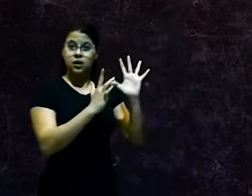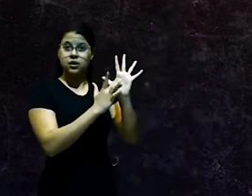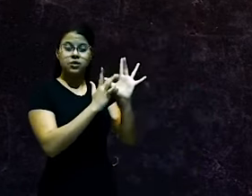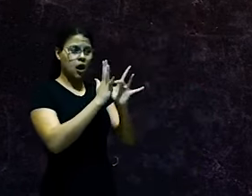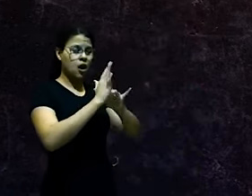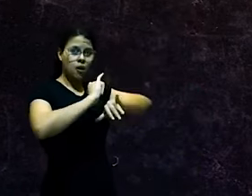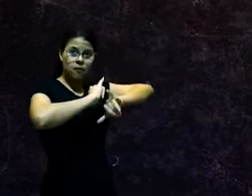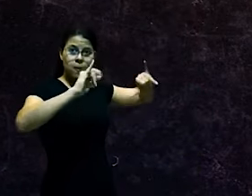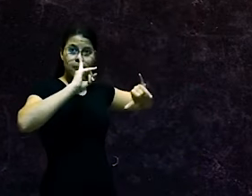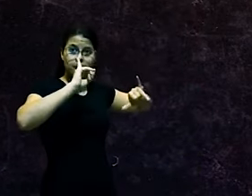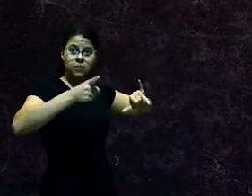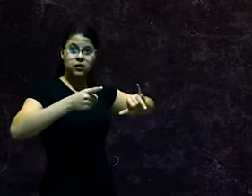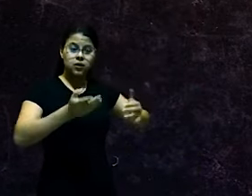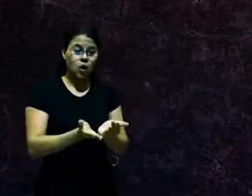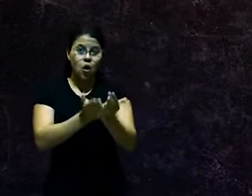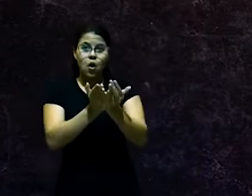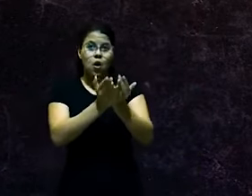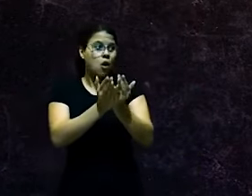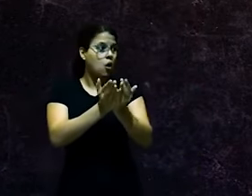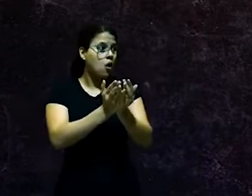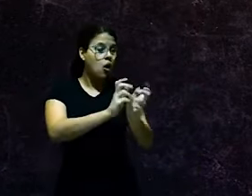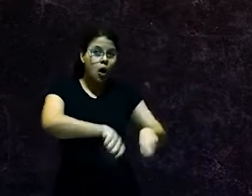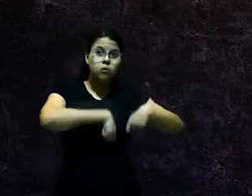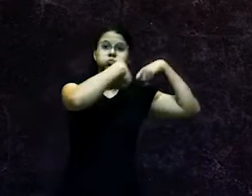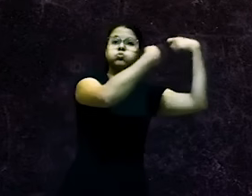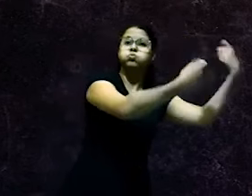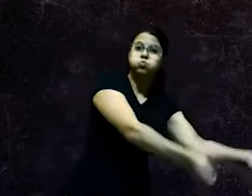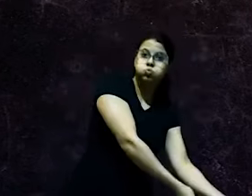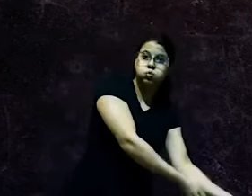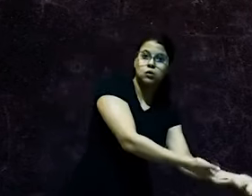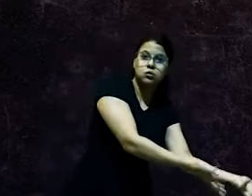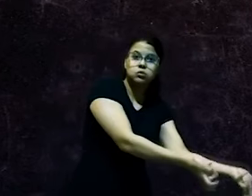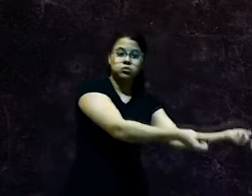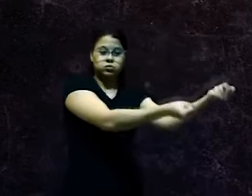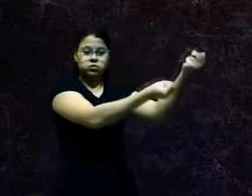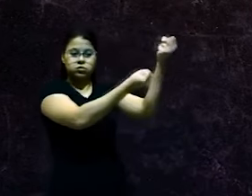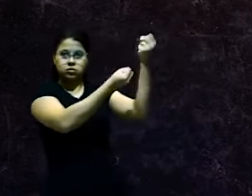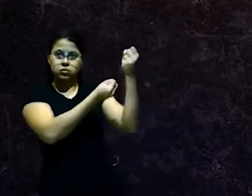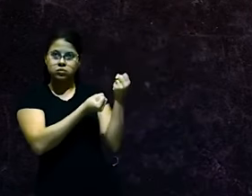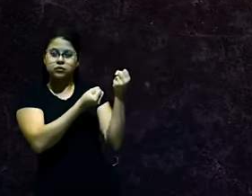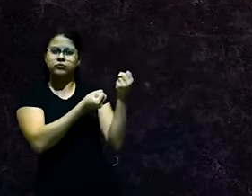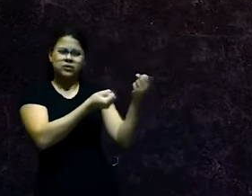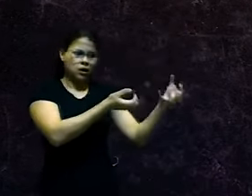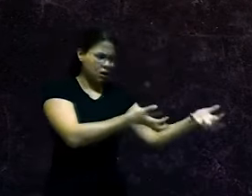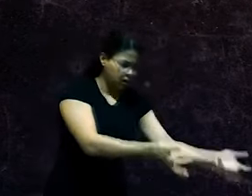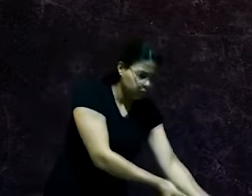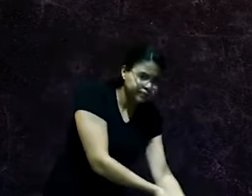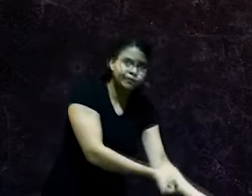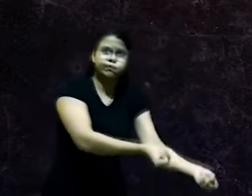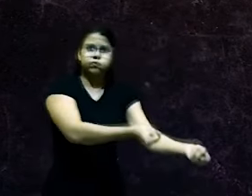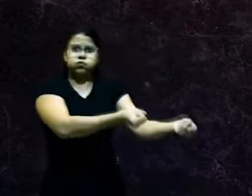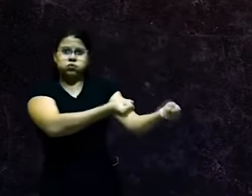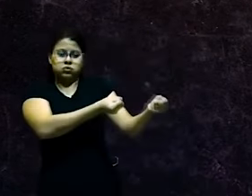a rede à direita do barco e vocês acharão assim fizeram e já não podiam puxar a rede tão